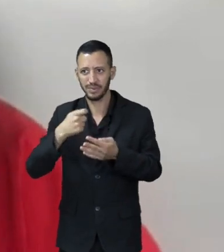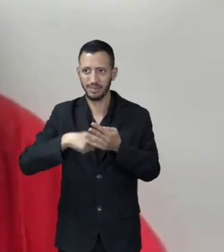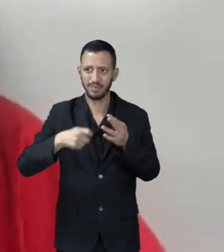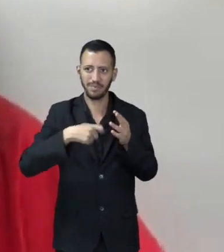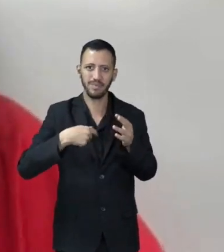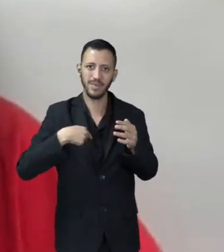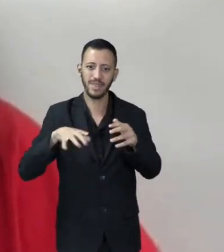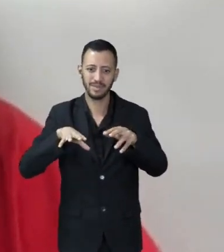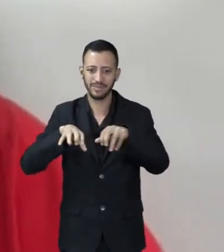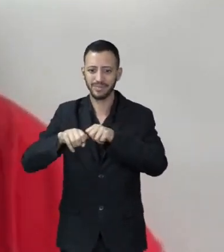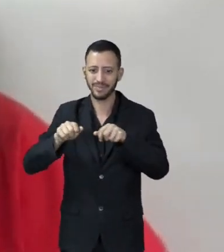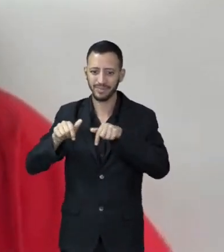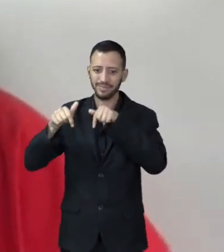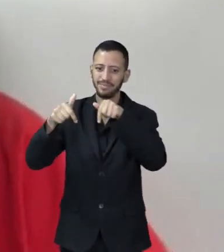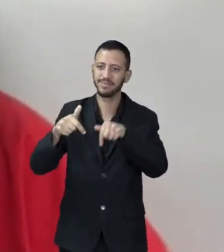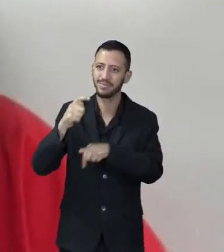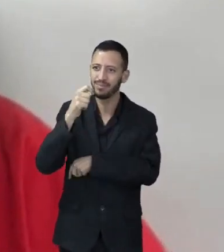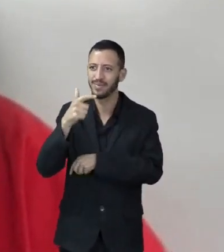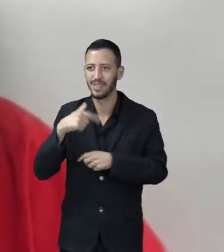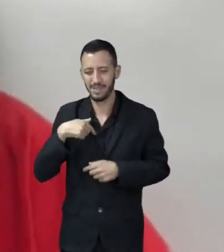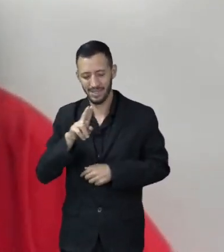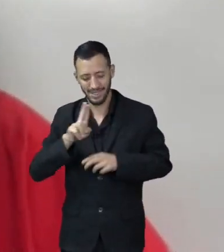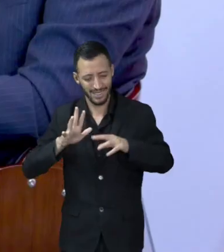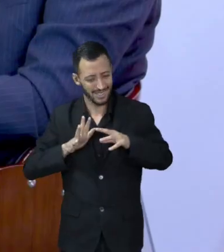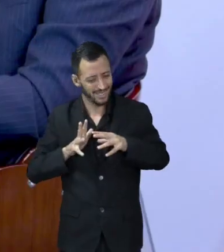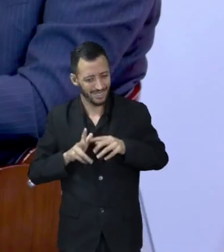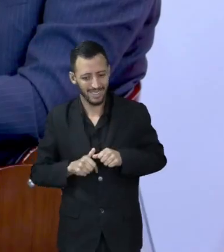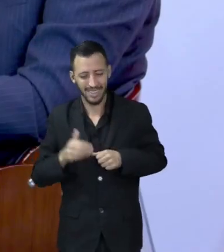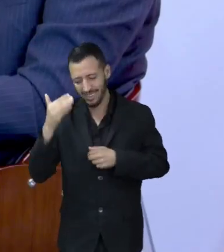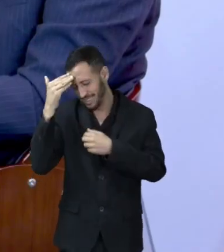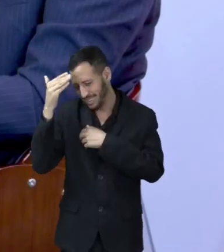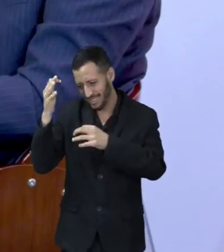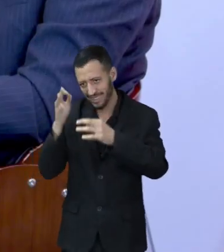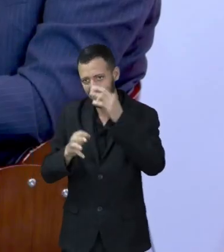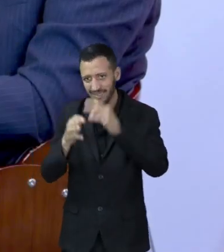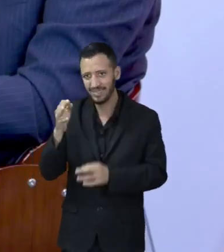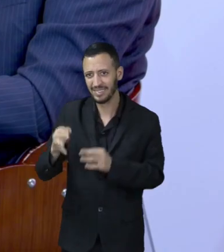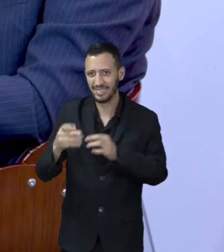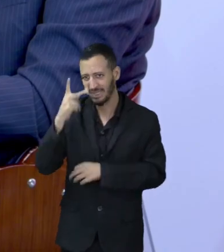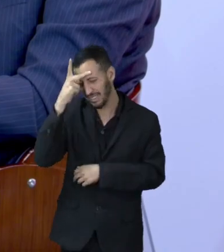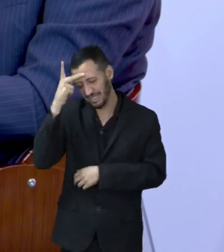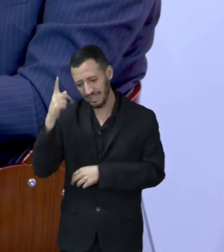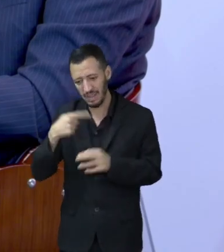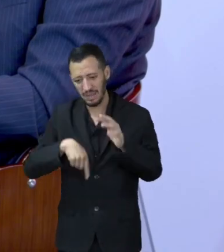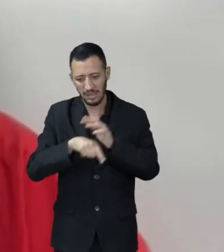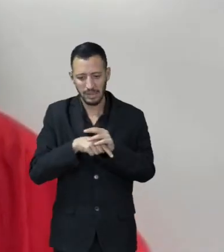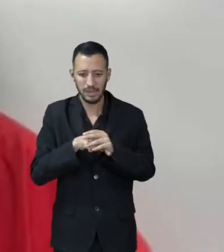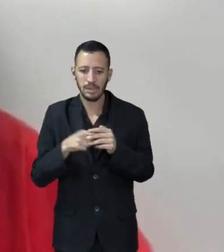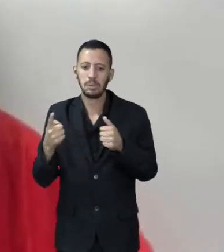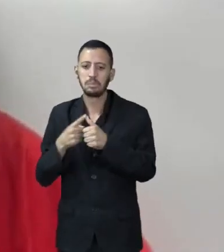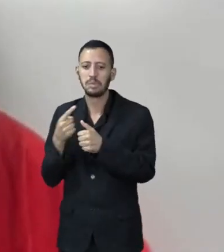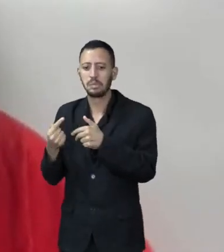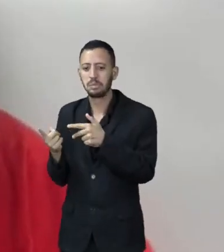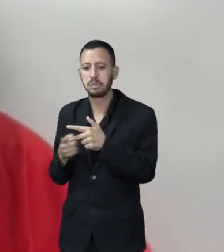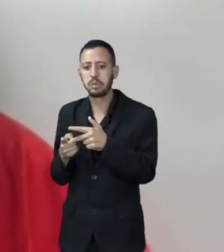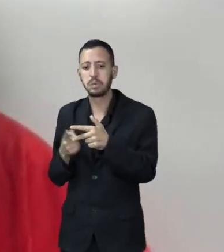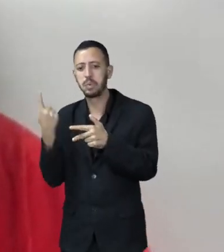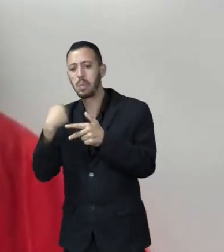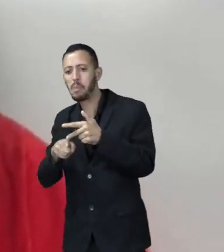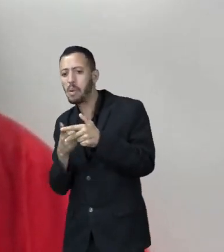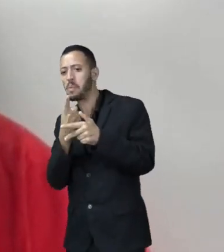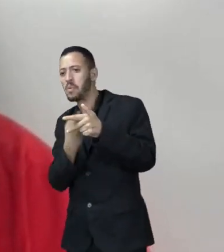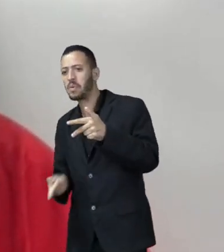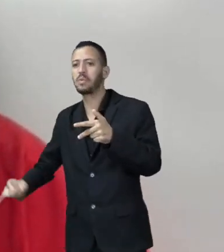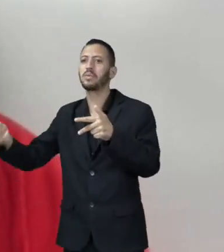meu diploma, meu nome saiu, civilmente, graças à justiça, depois de uma negativa em primeira instância e uma procedência em